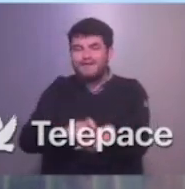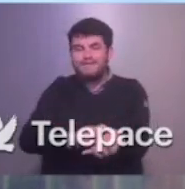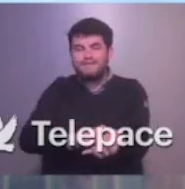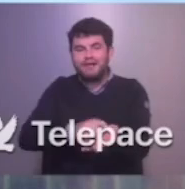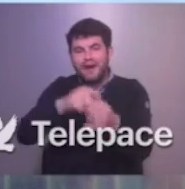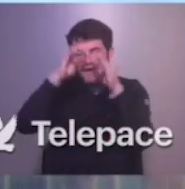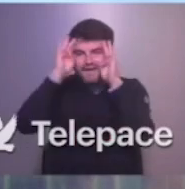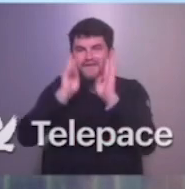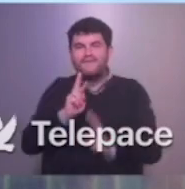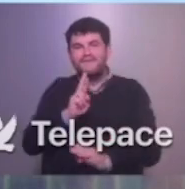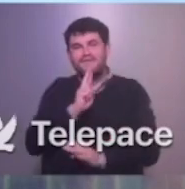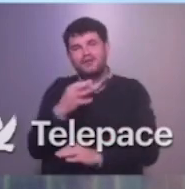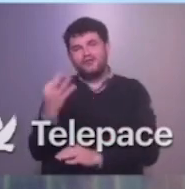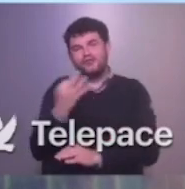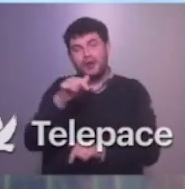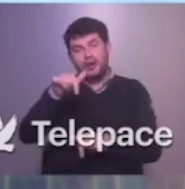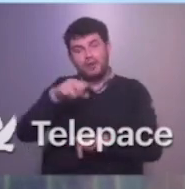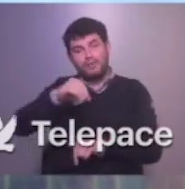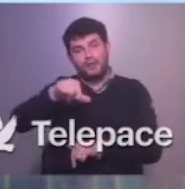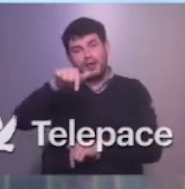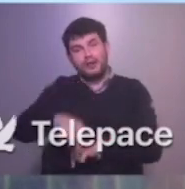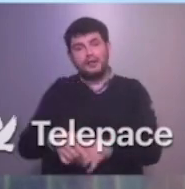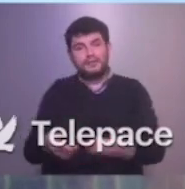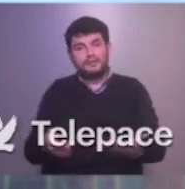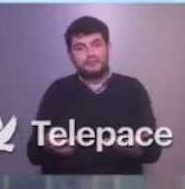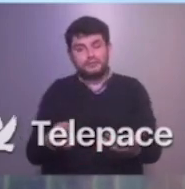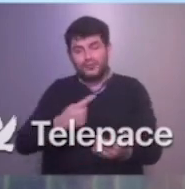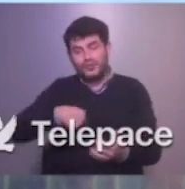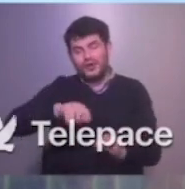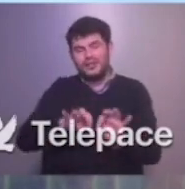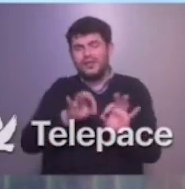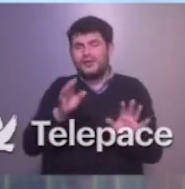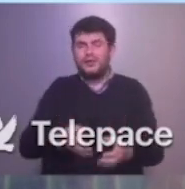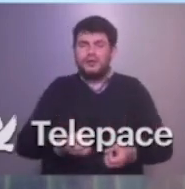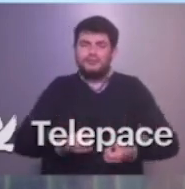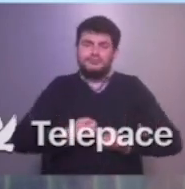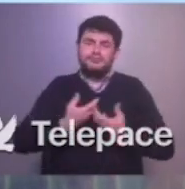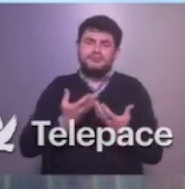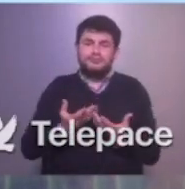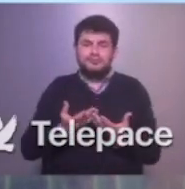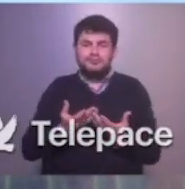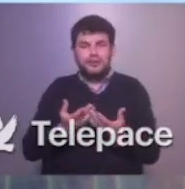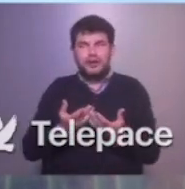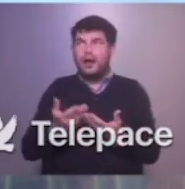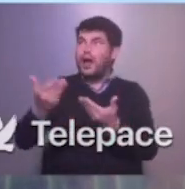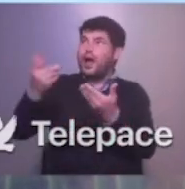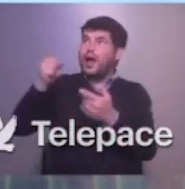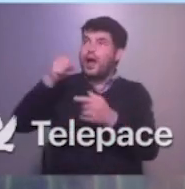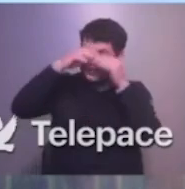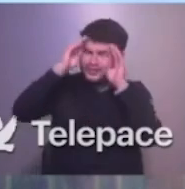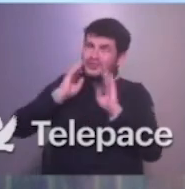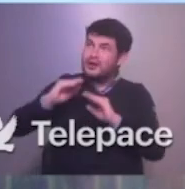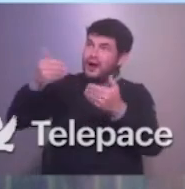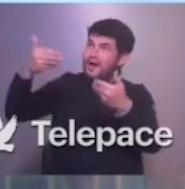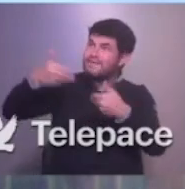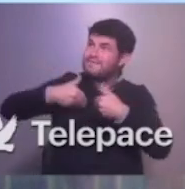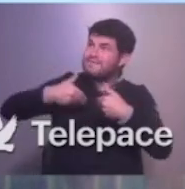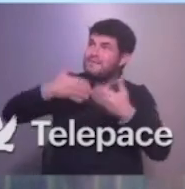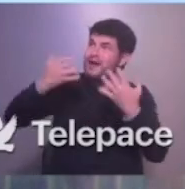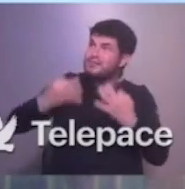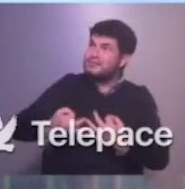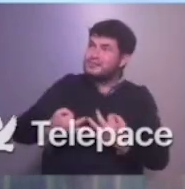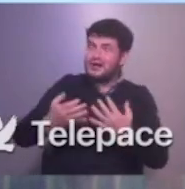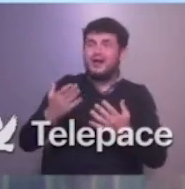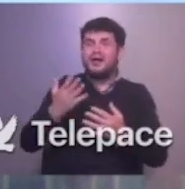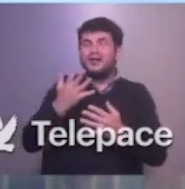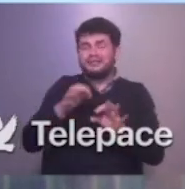Fátima, aqui, também nós invocamos aqui a intercessão de Nossa Senhora para